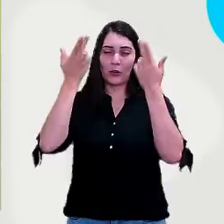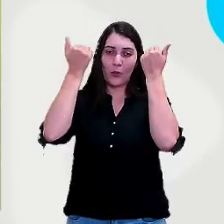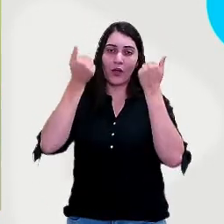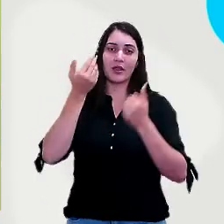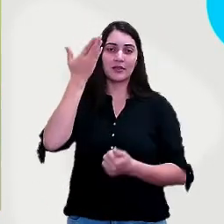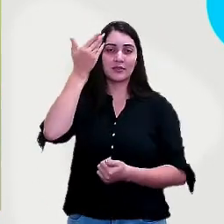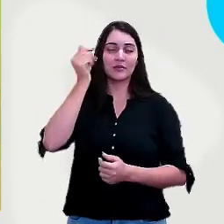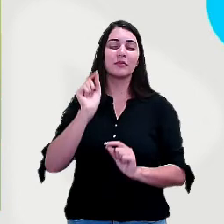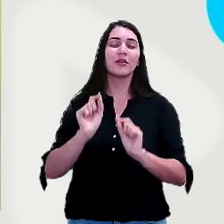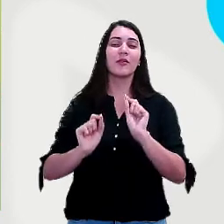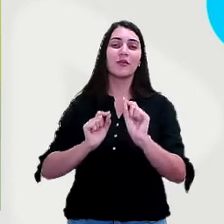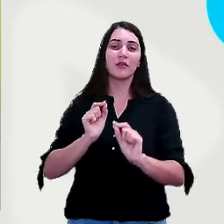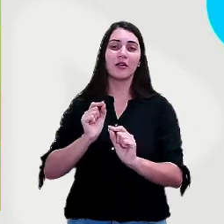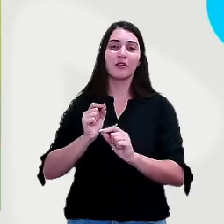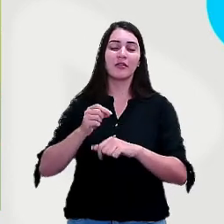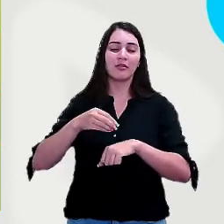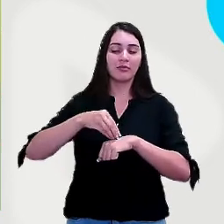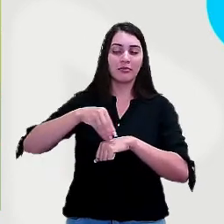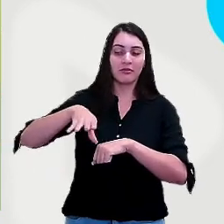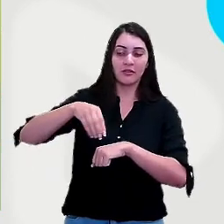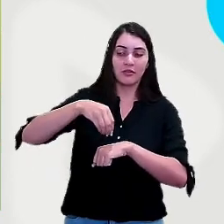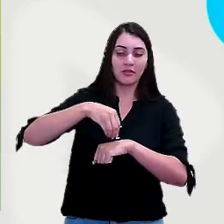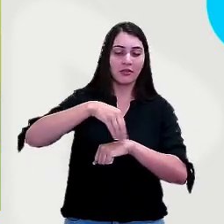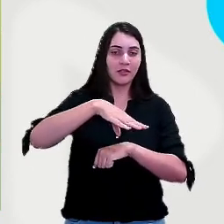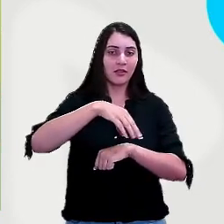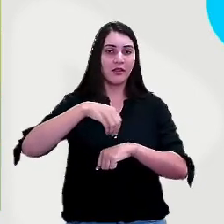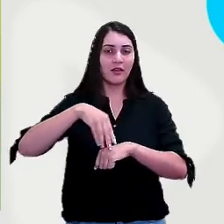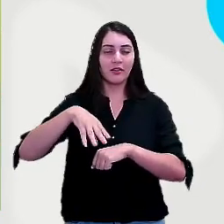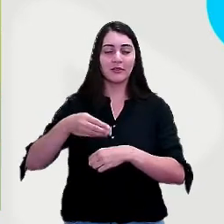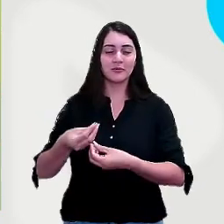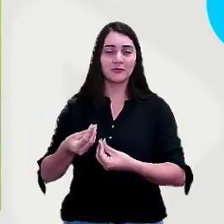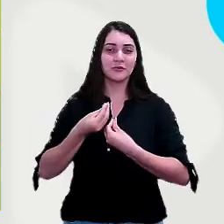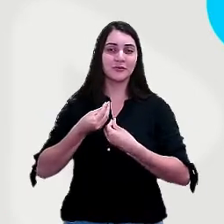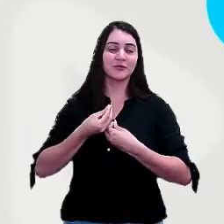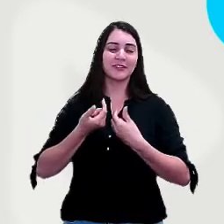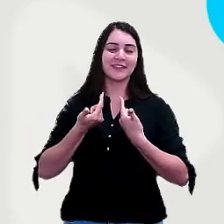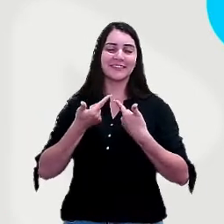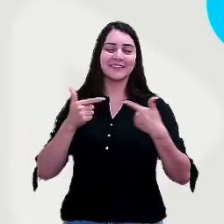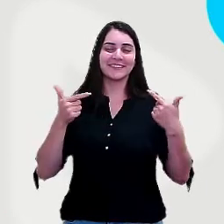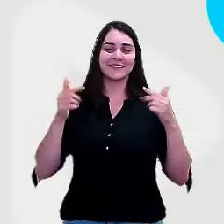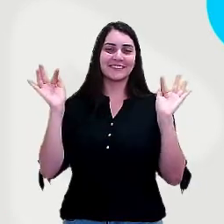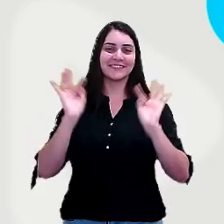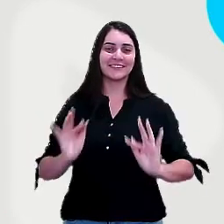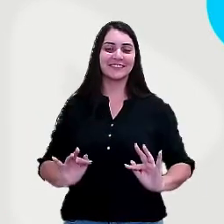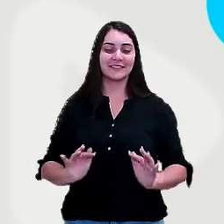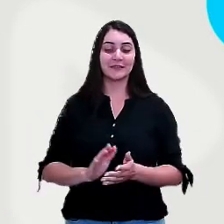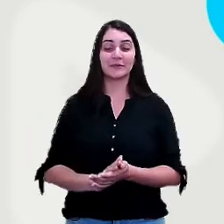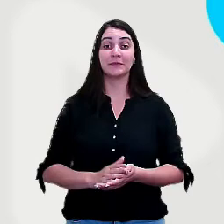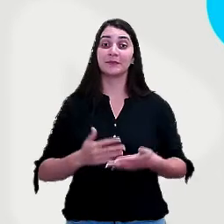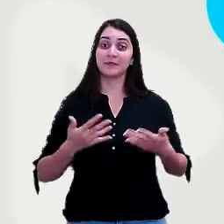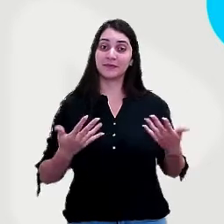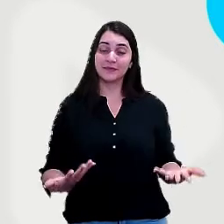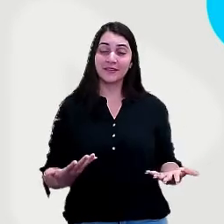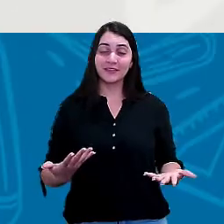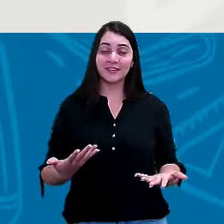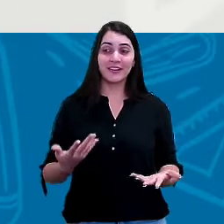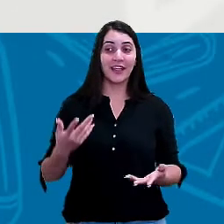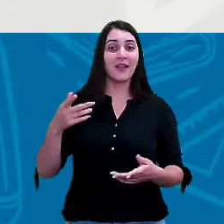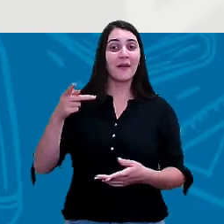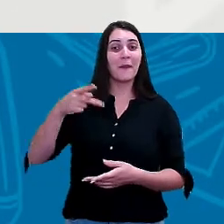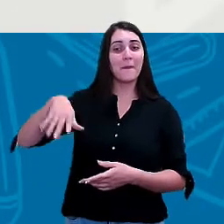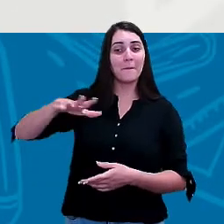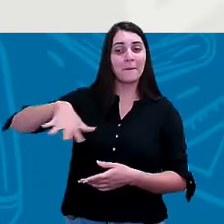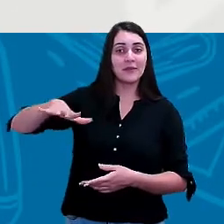sabia: partilhar enche a gente de alegria. E aí, pessoal, a